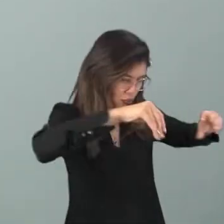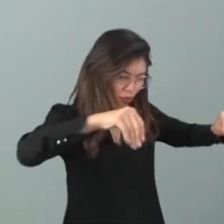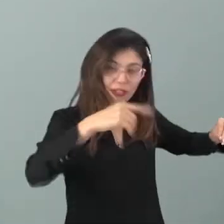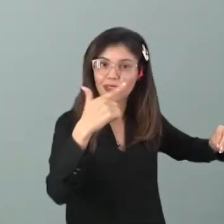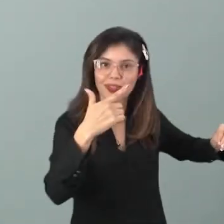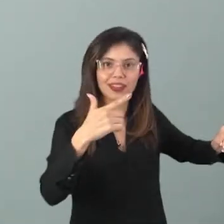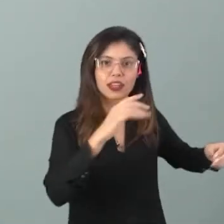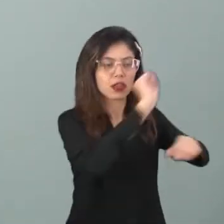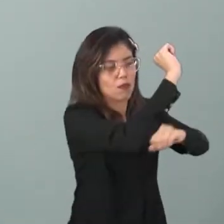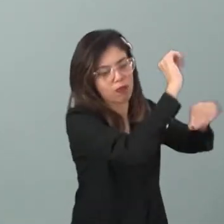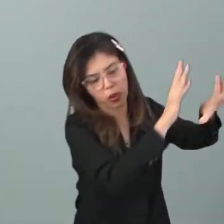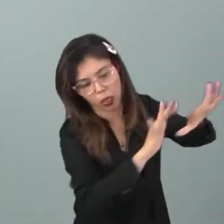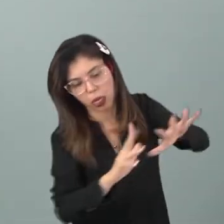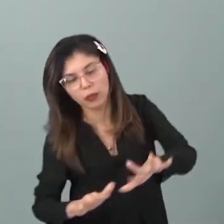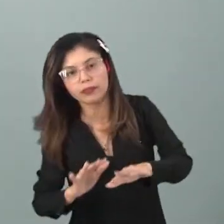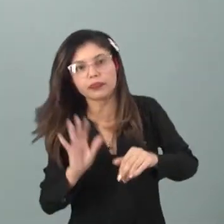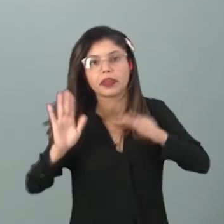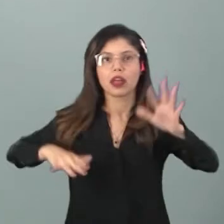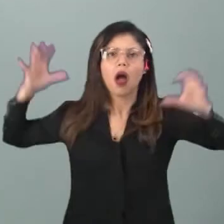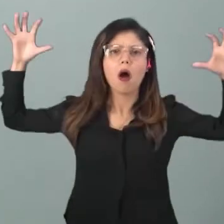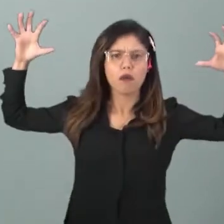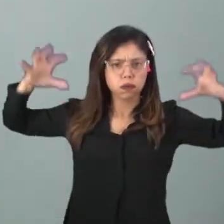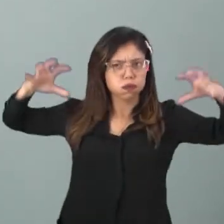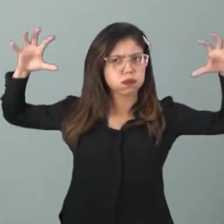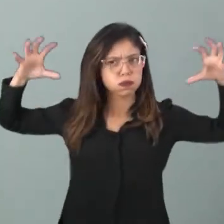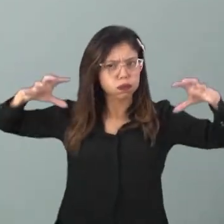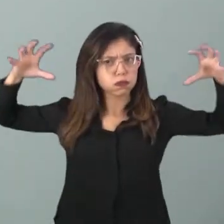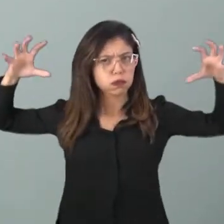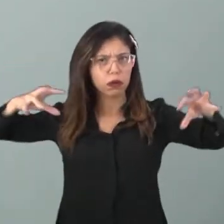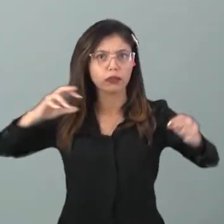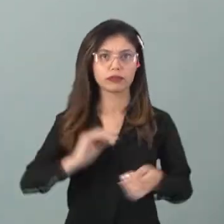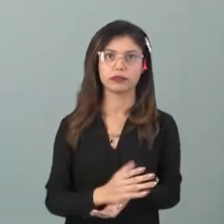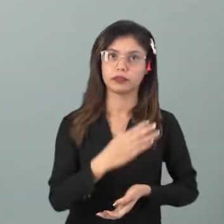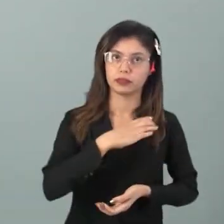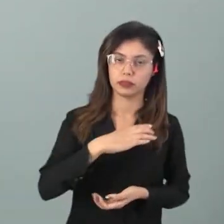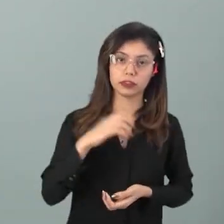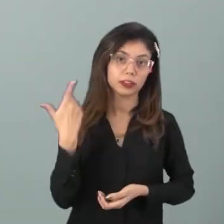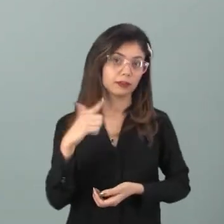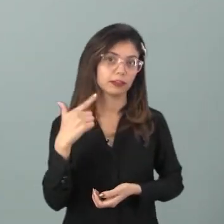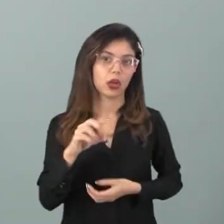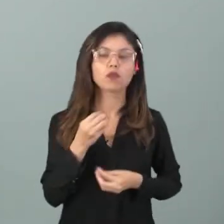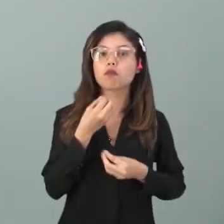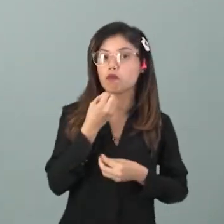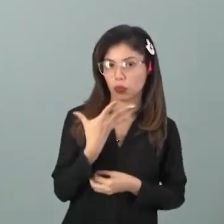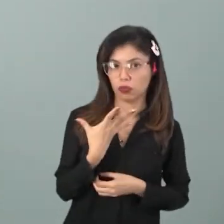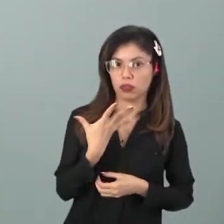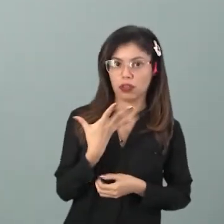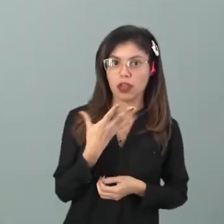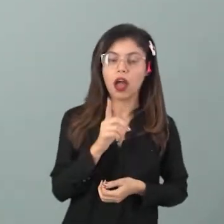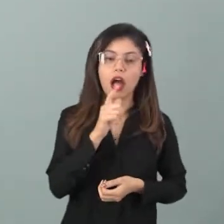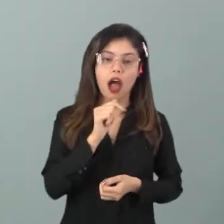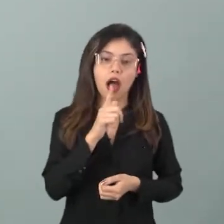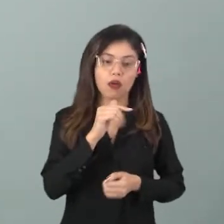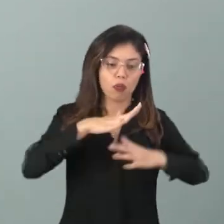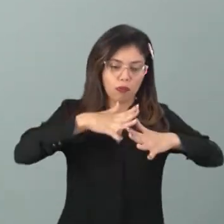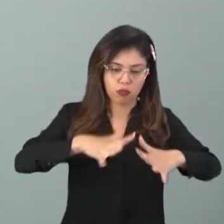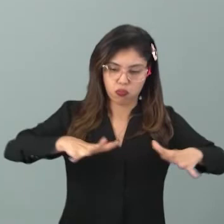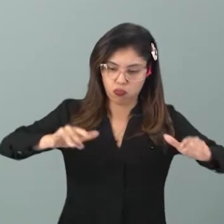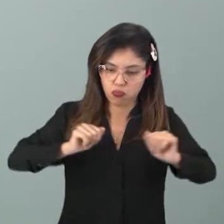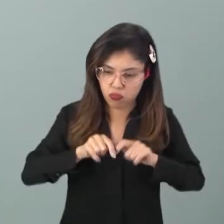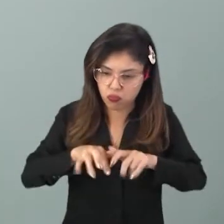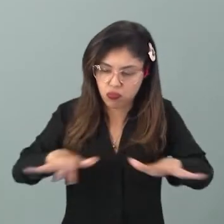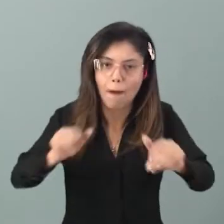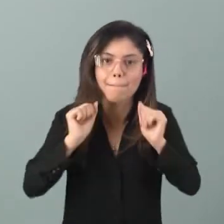E também em outros casos, em casos de chuva forte, aí, por exemplo, se uma cidade ela não tiver um bom sistema de escoamento de água, pode ser